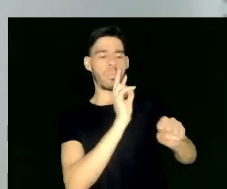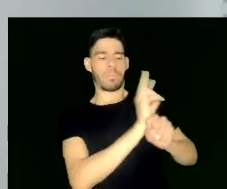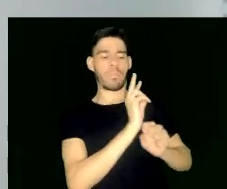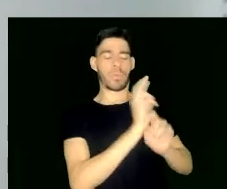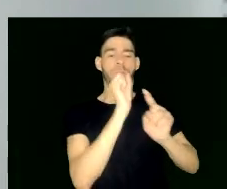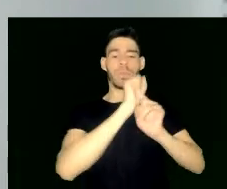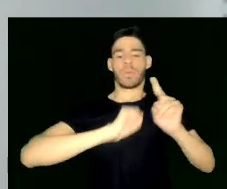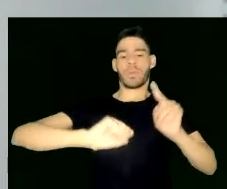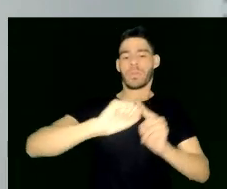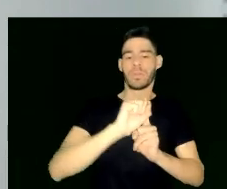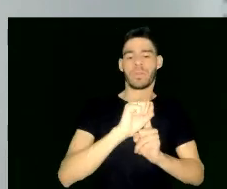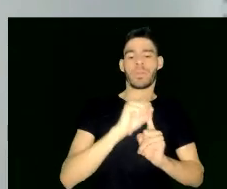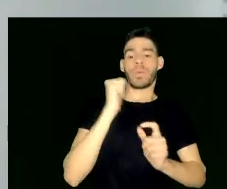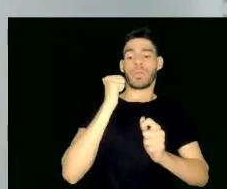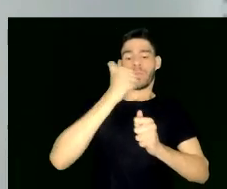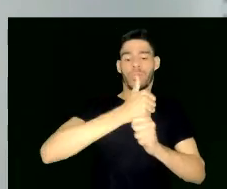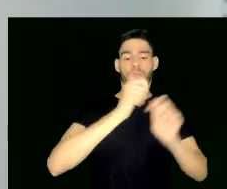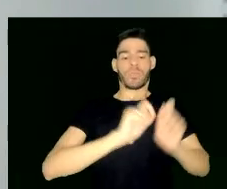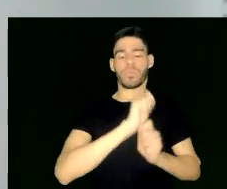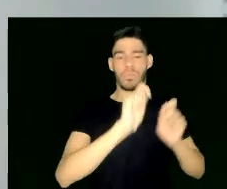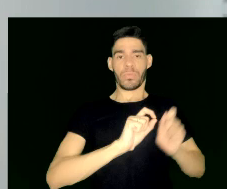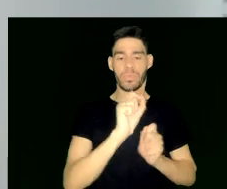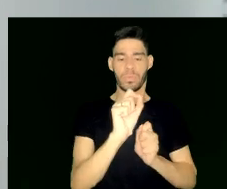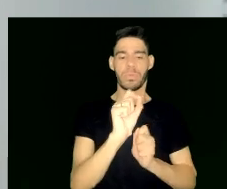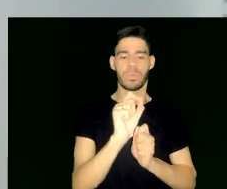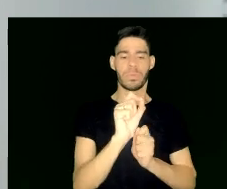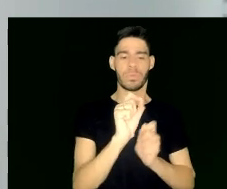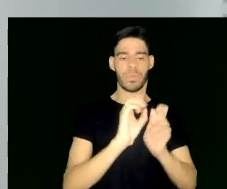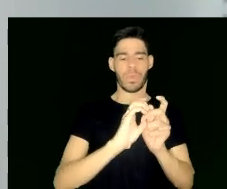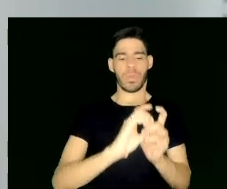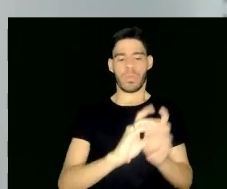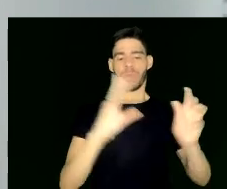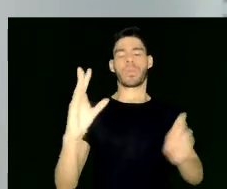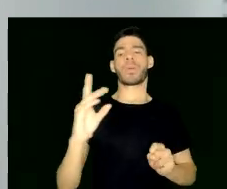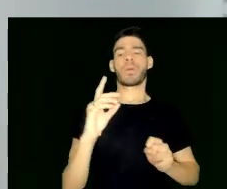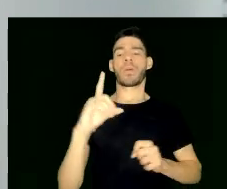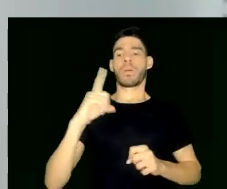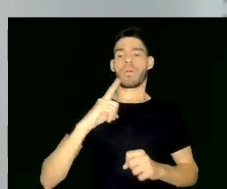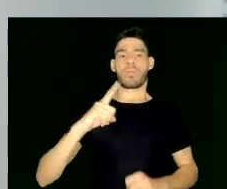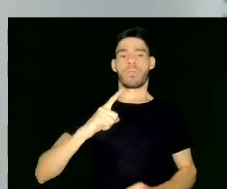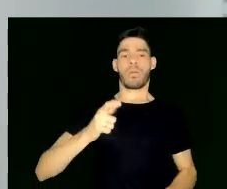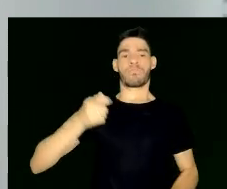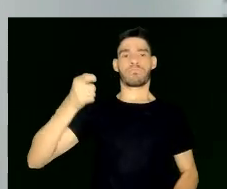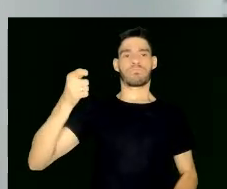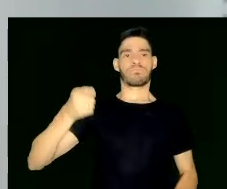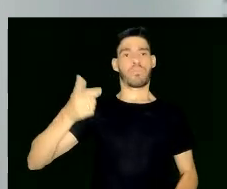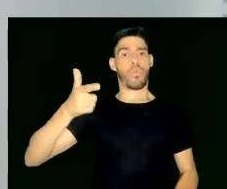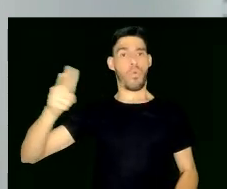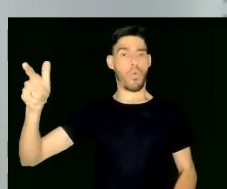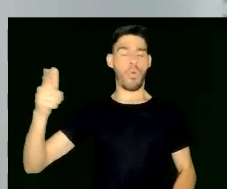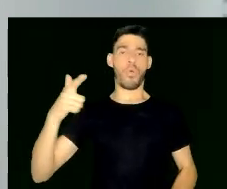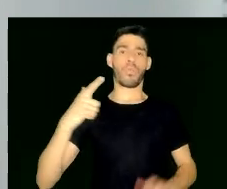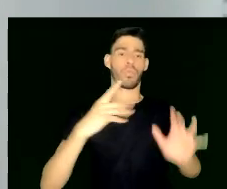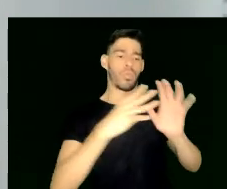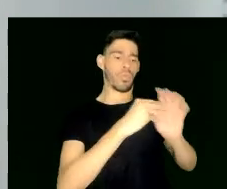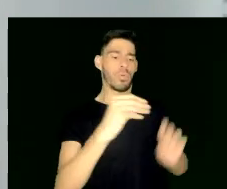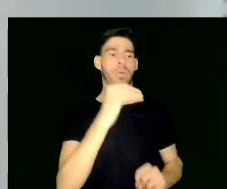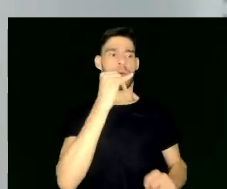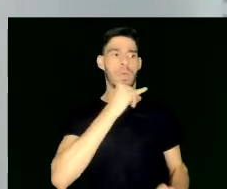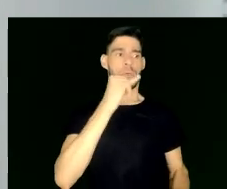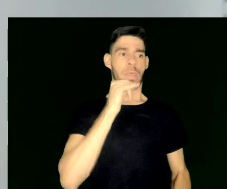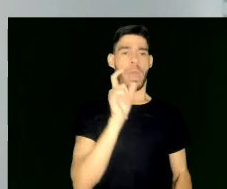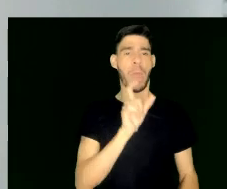e proteção das sociedades, e a substituição, né, do regime democrático por regimes outros.